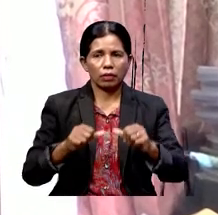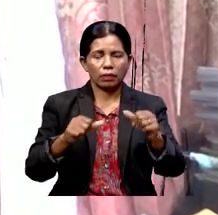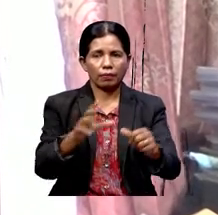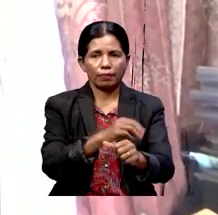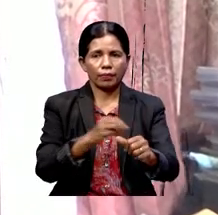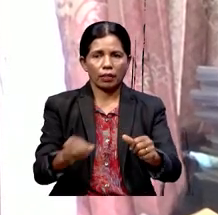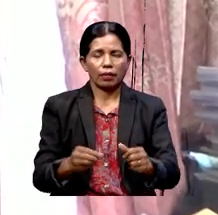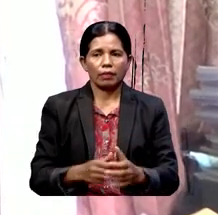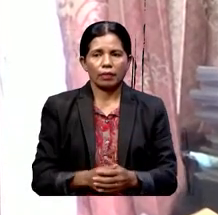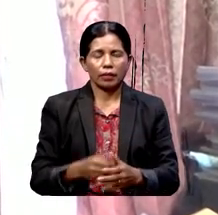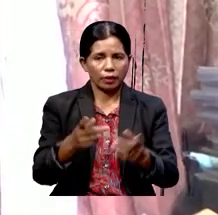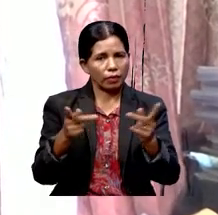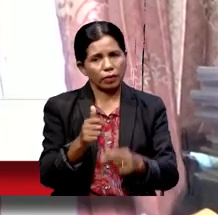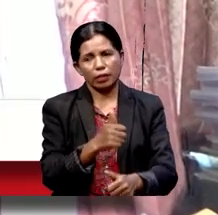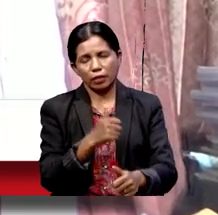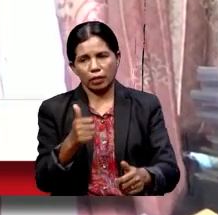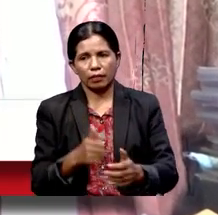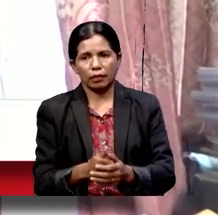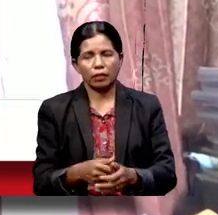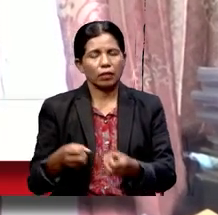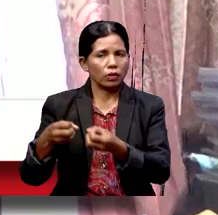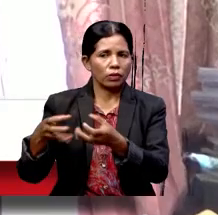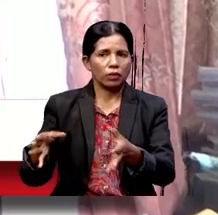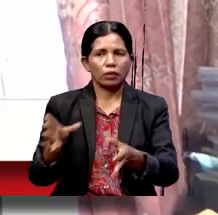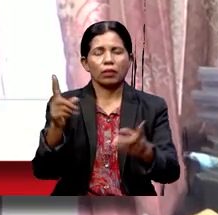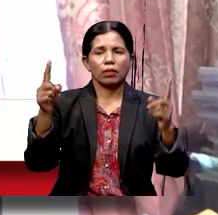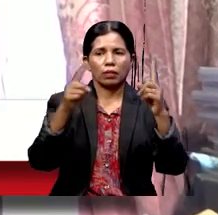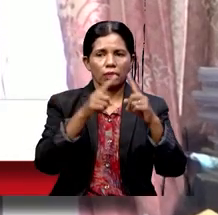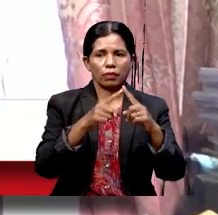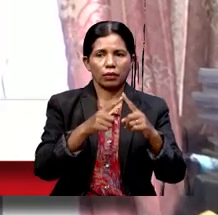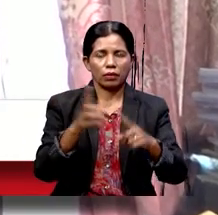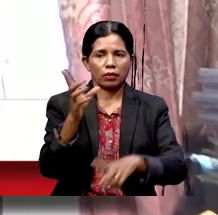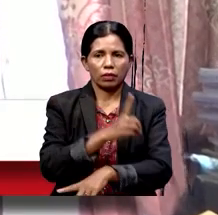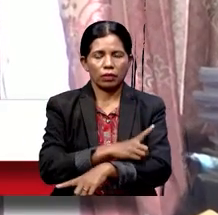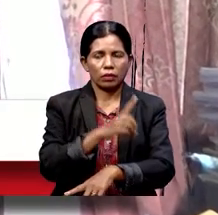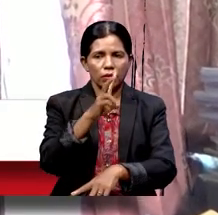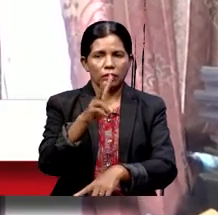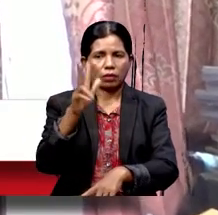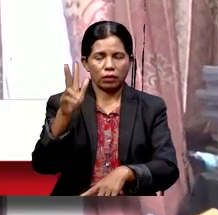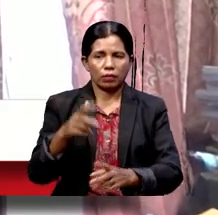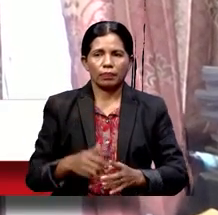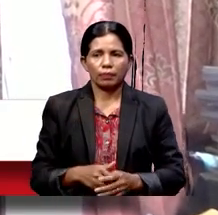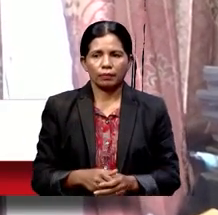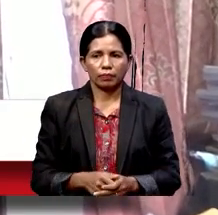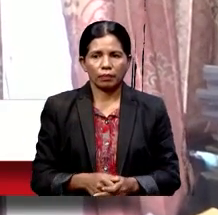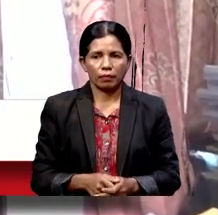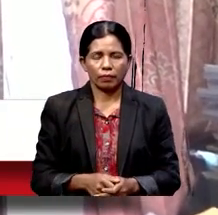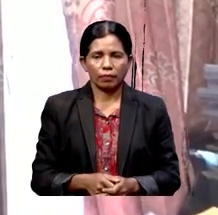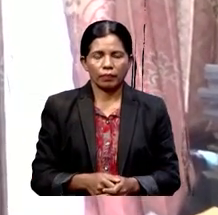ne dia iha area balu sirahusi ke la to loron rua loron tulu